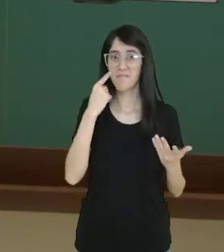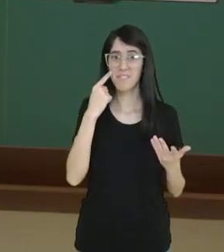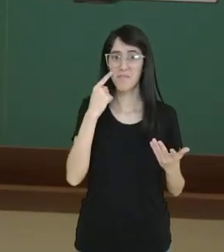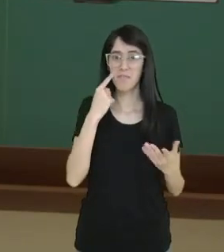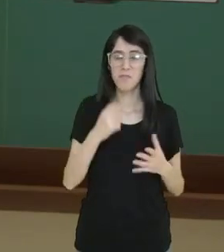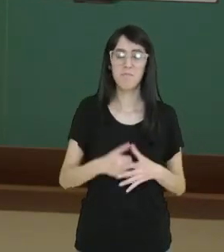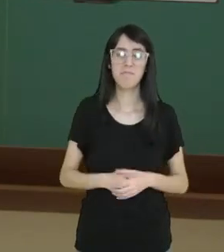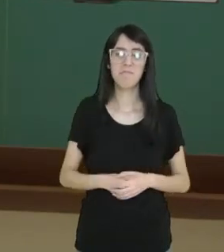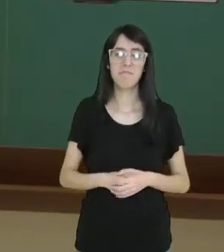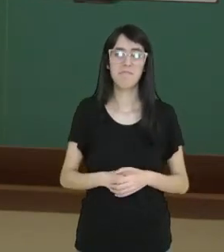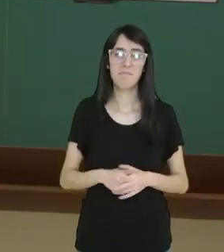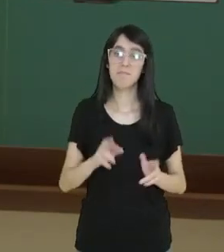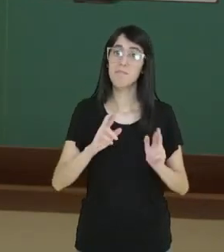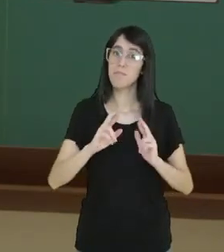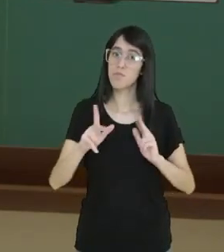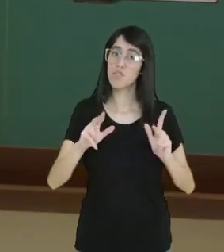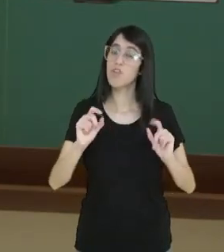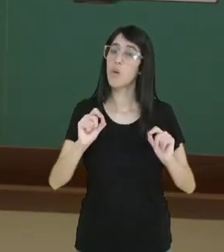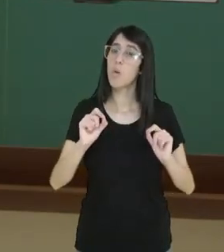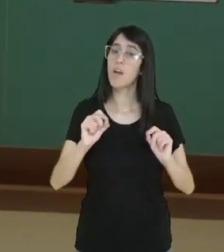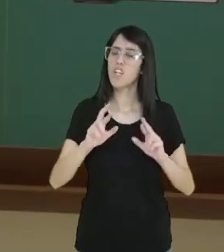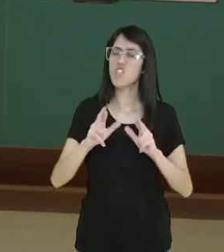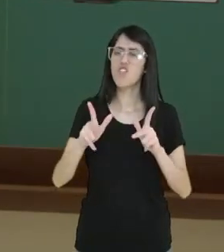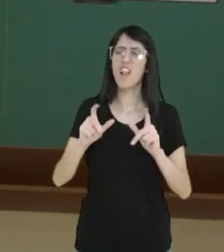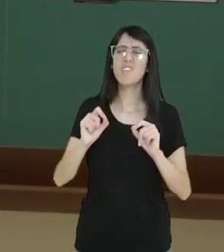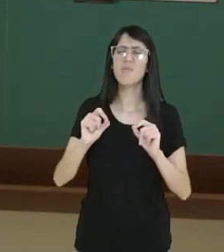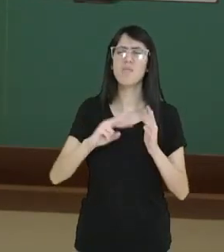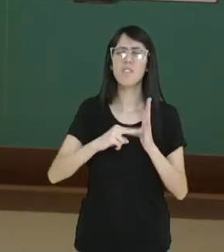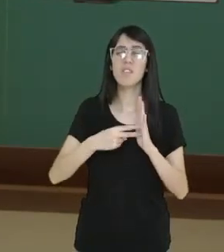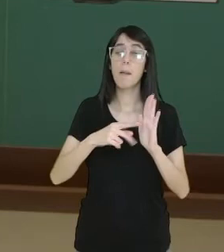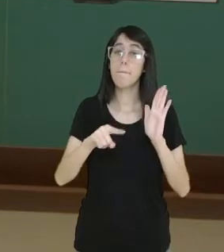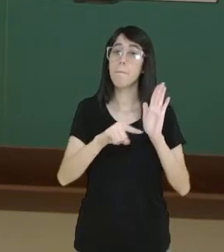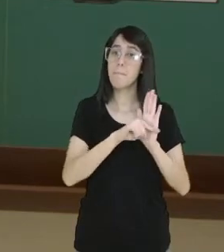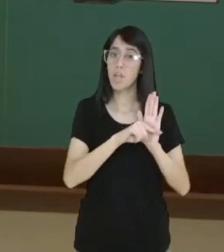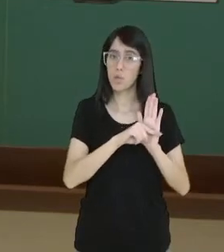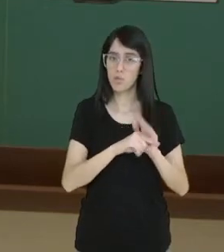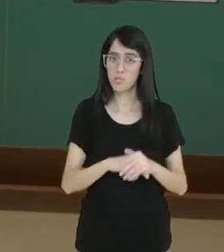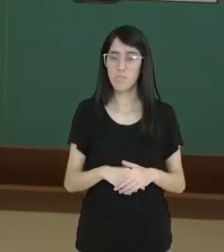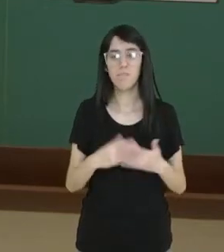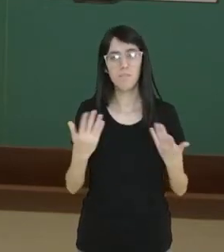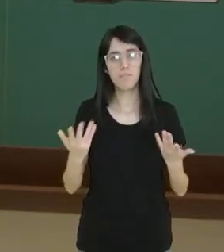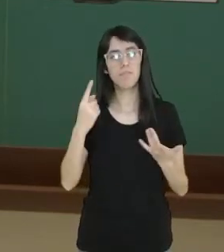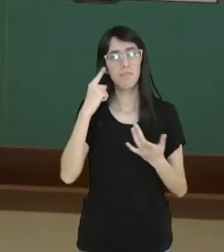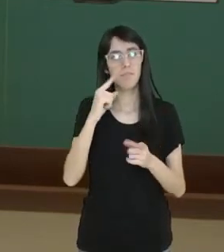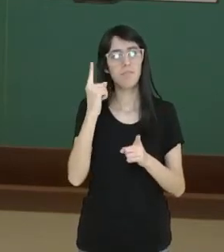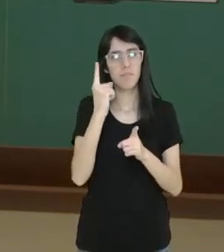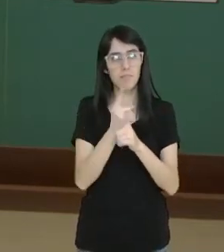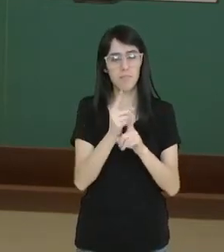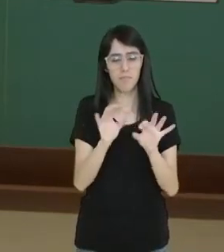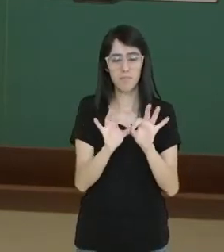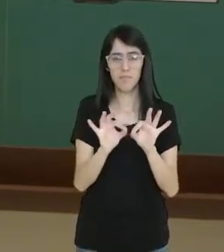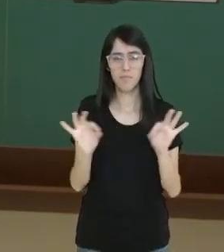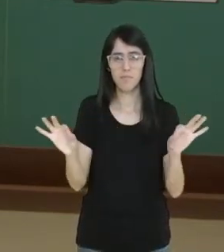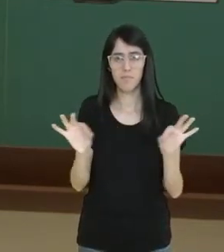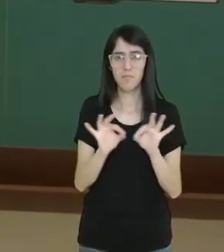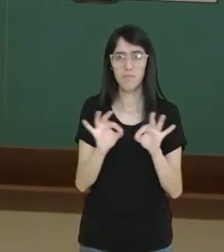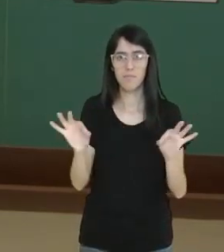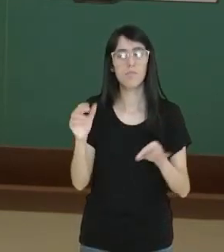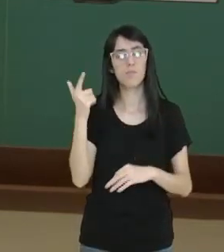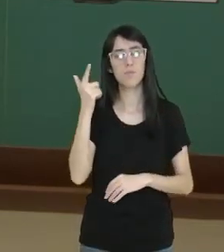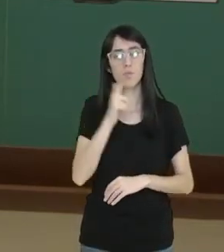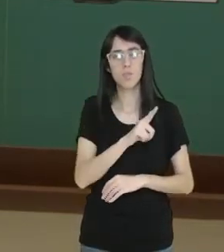medidas. Diferença é conta de menos. Então, o que eu consigo fazer? Consigo descobrir essa distância entre os dois